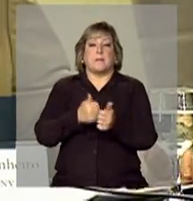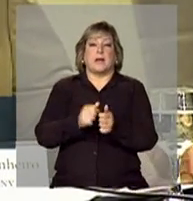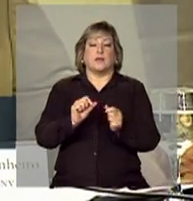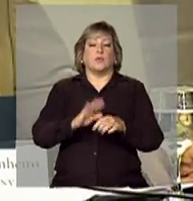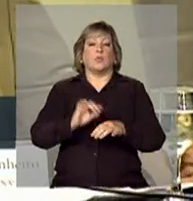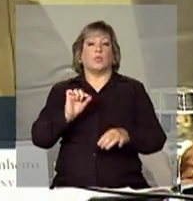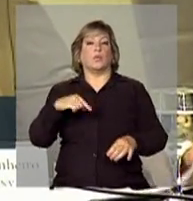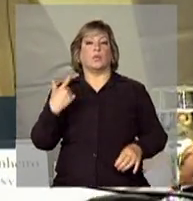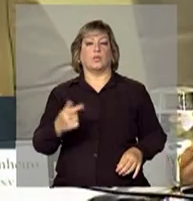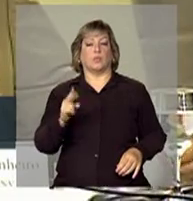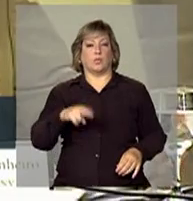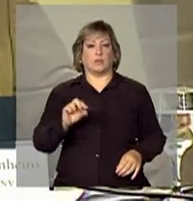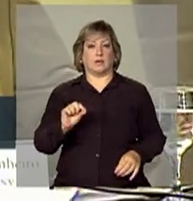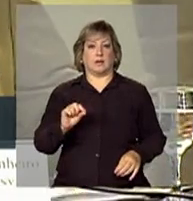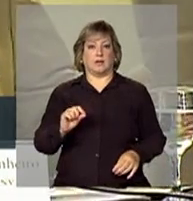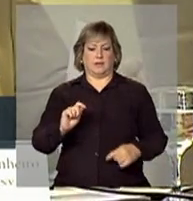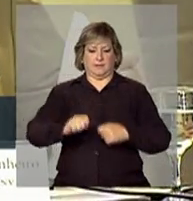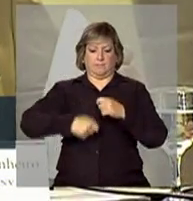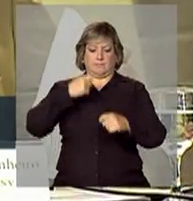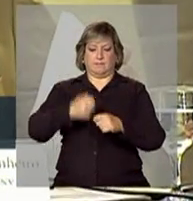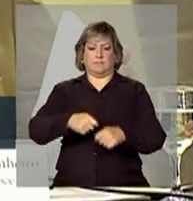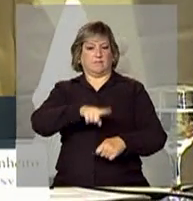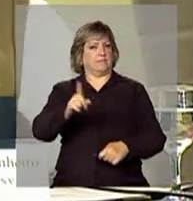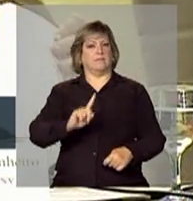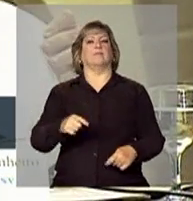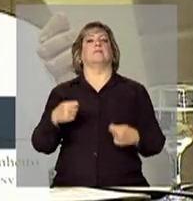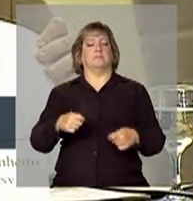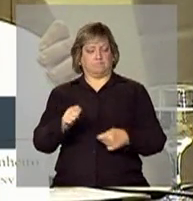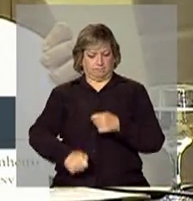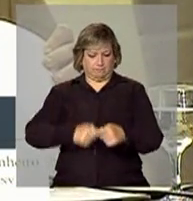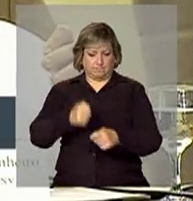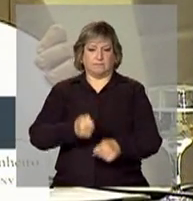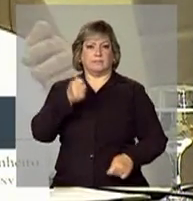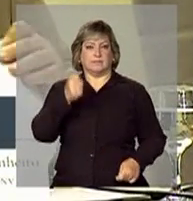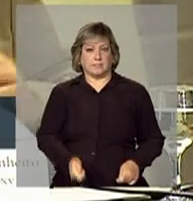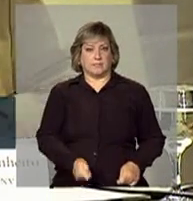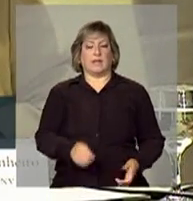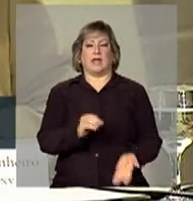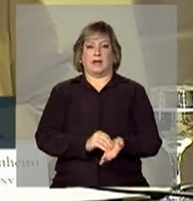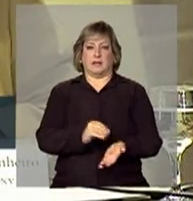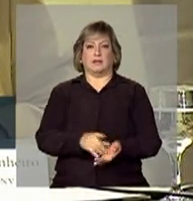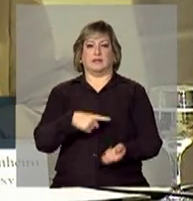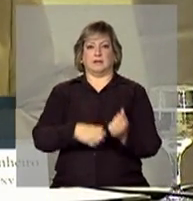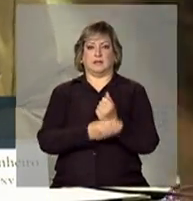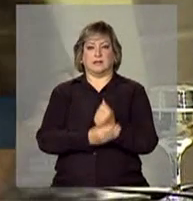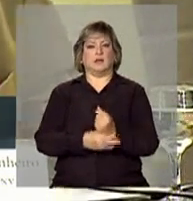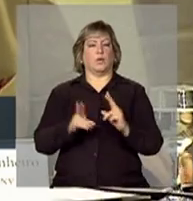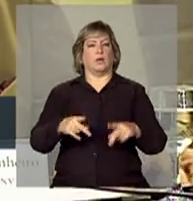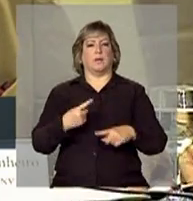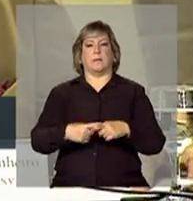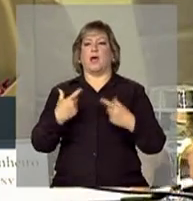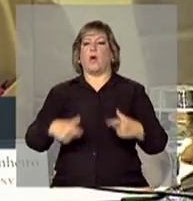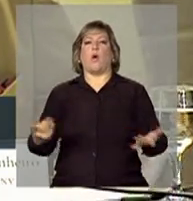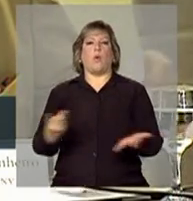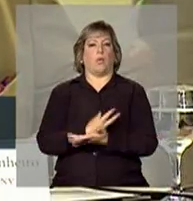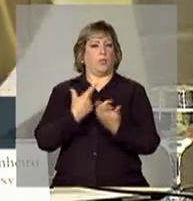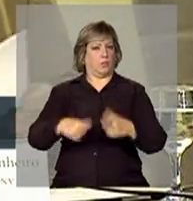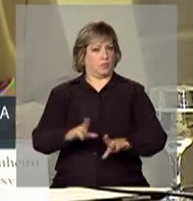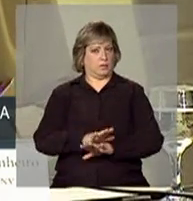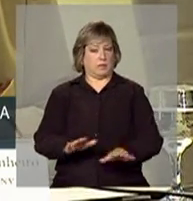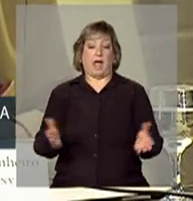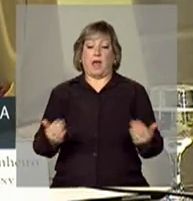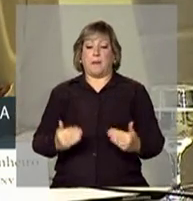para que a impunidade desses crimes, ainda assegurada, não mais prevaleça. Agora eu